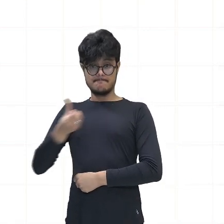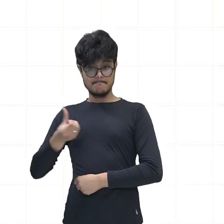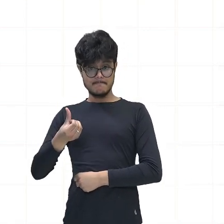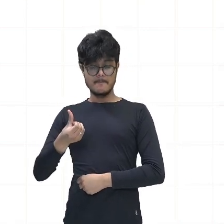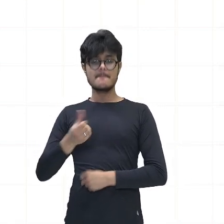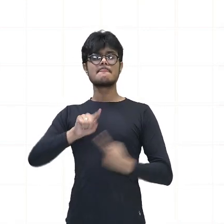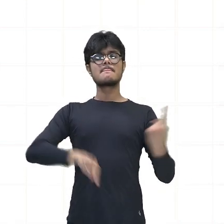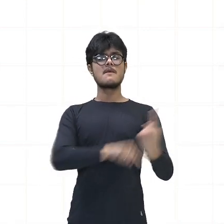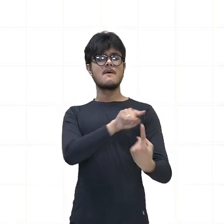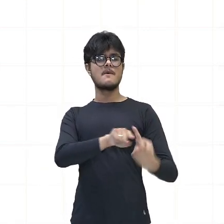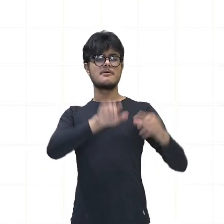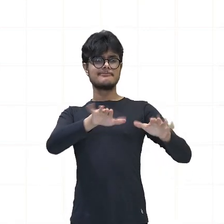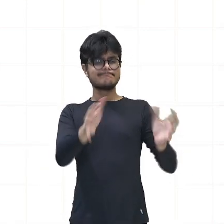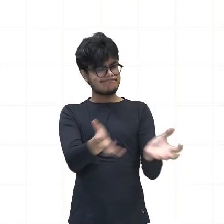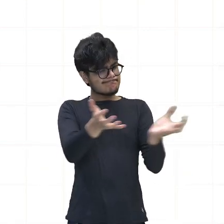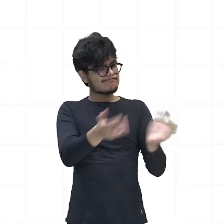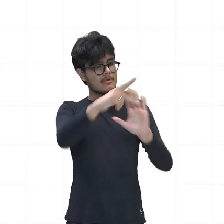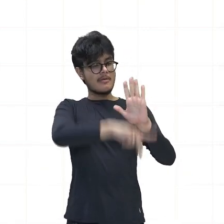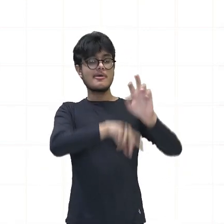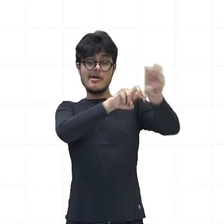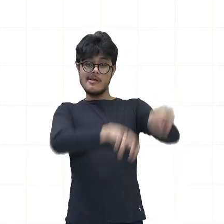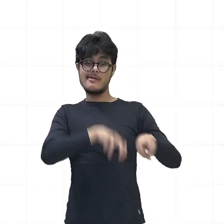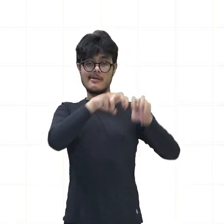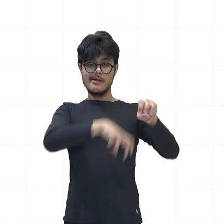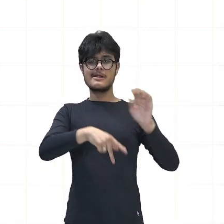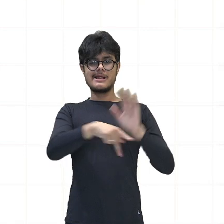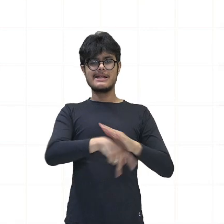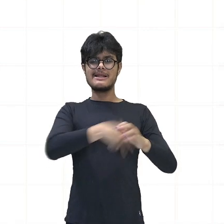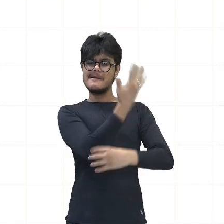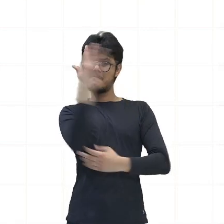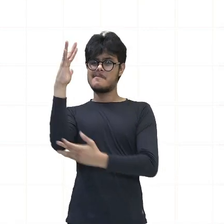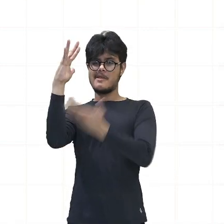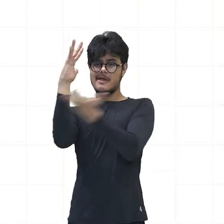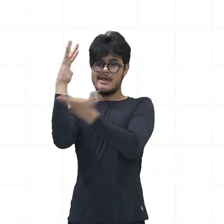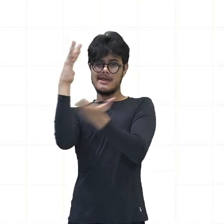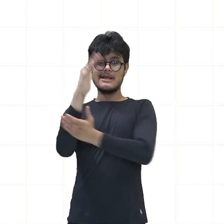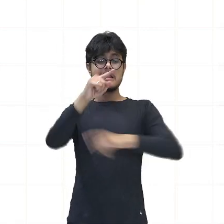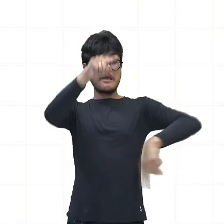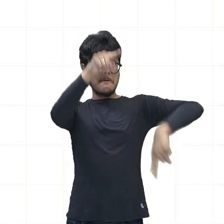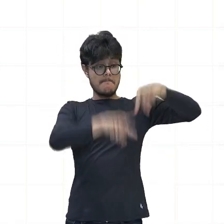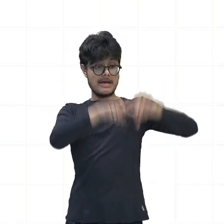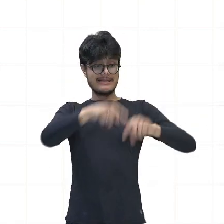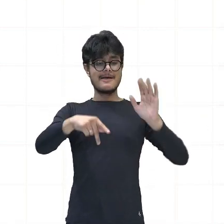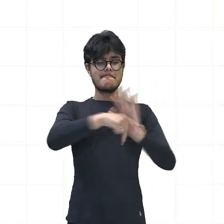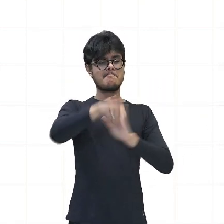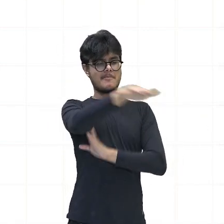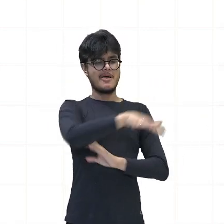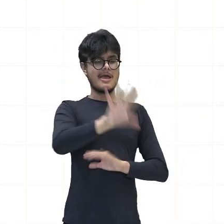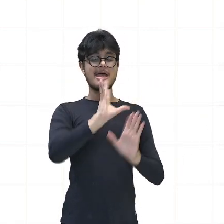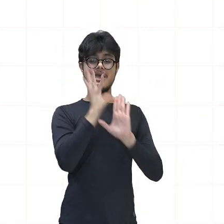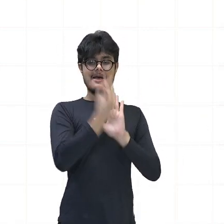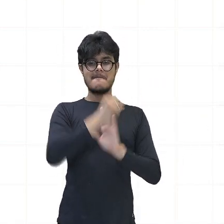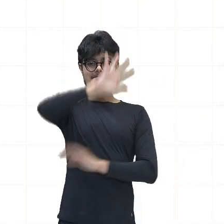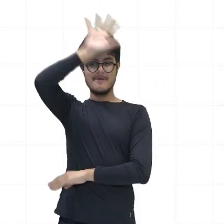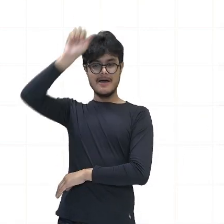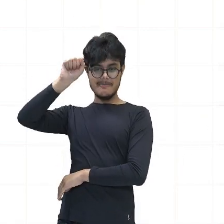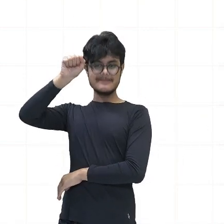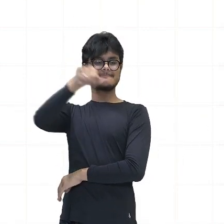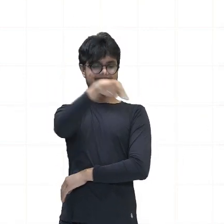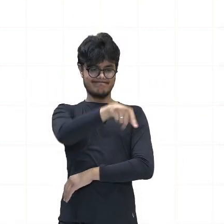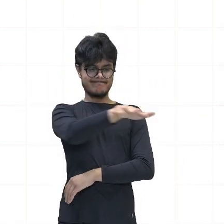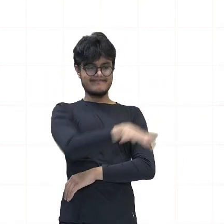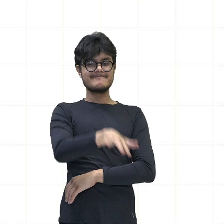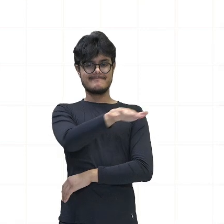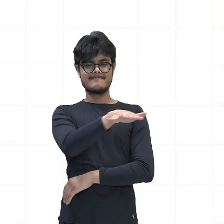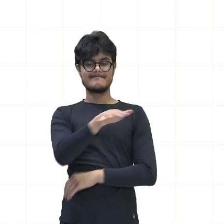1966 com o objetivo de incentivar os projetos agropecuários e madeireiros e de exploração na nossa região.